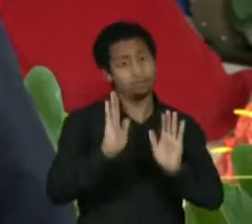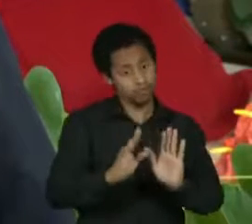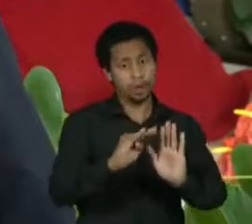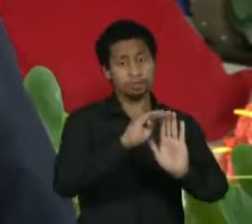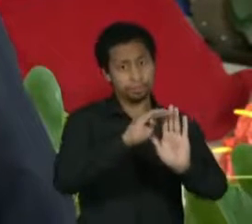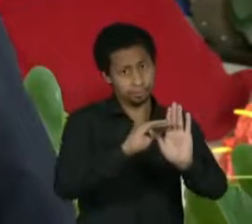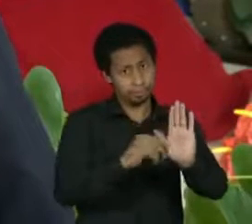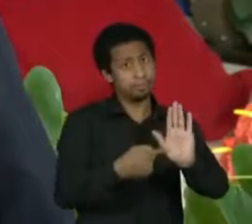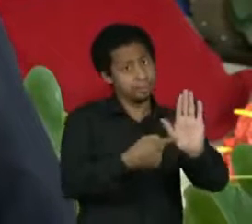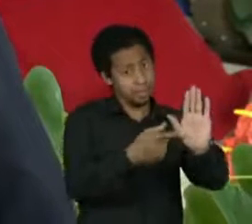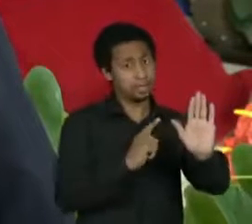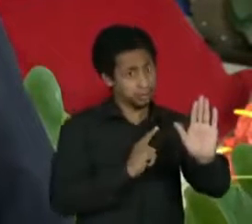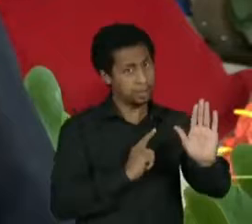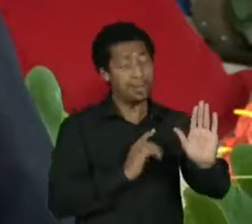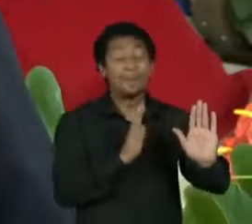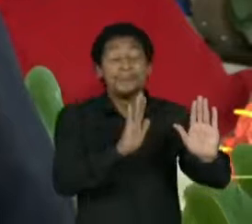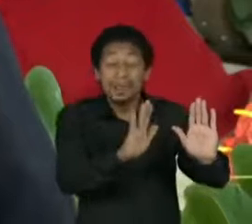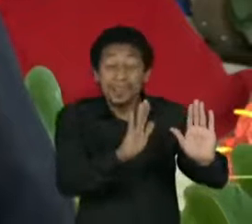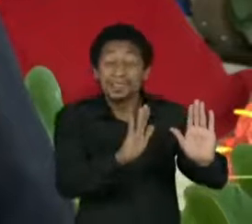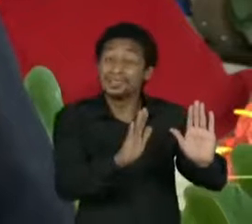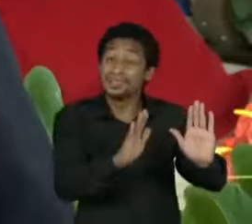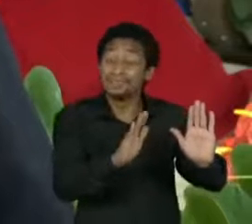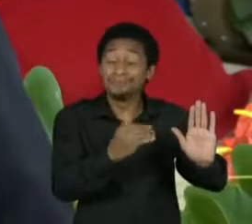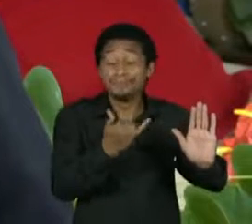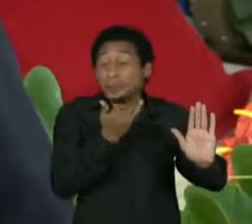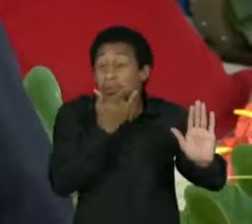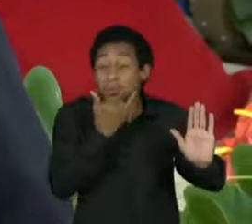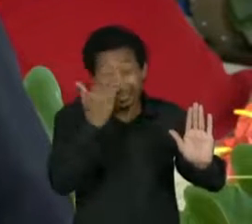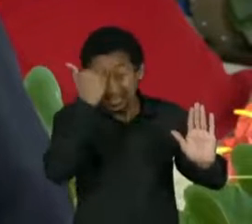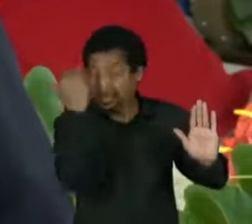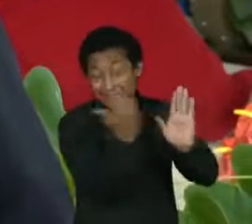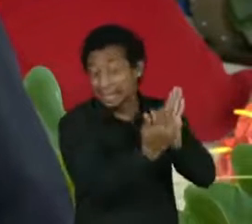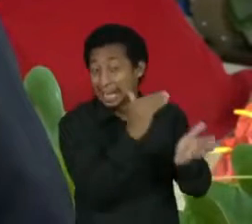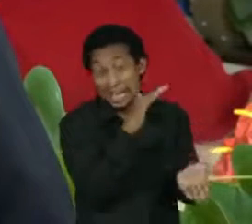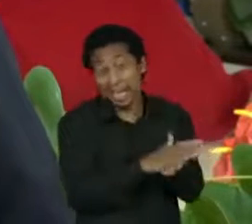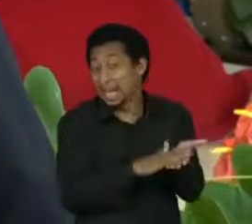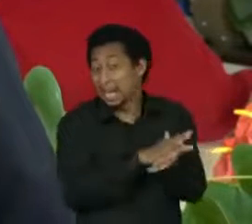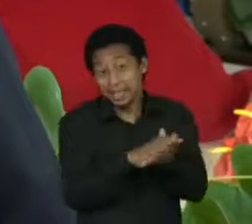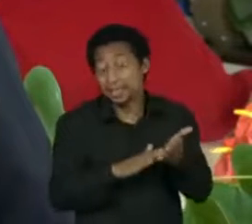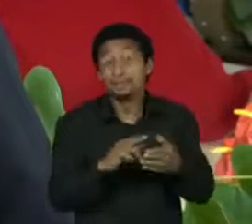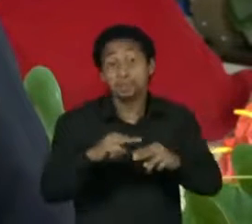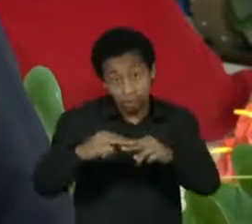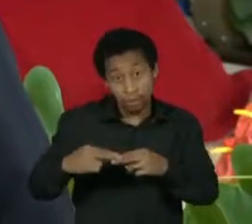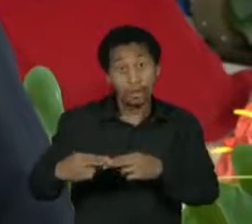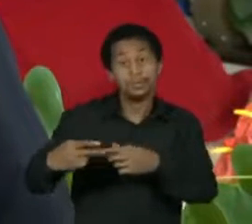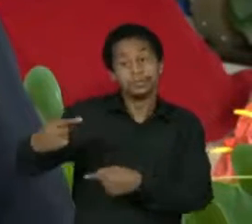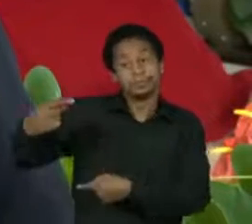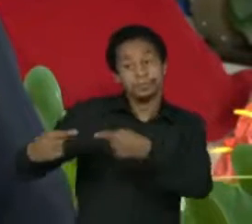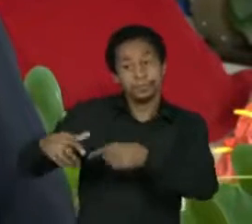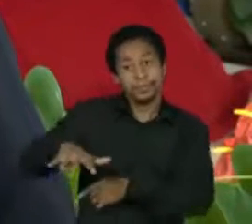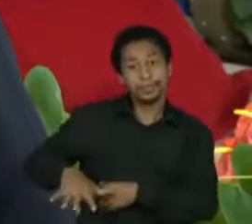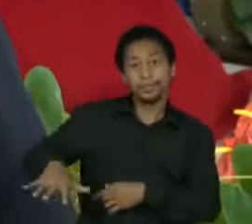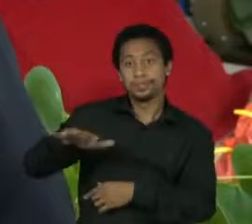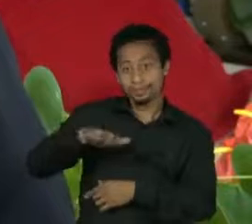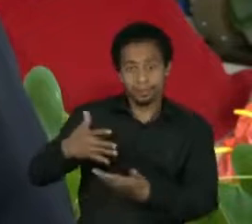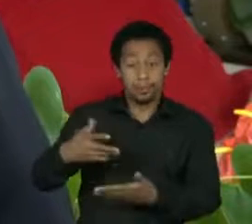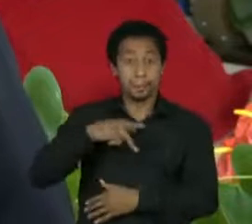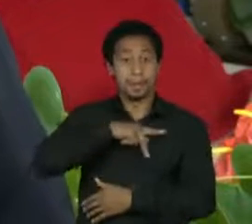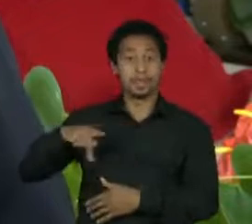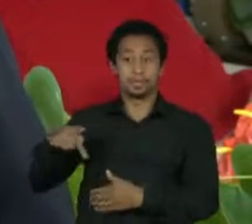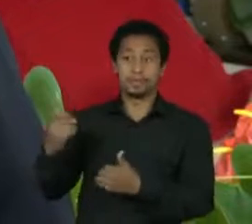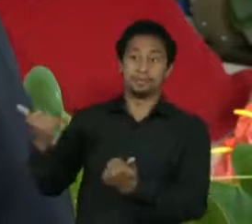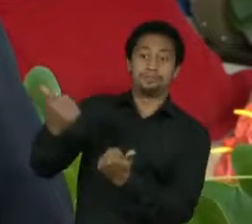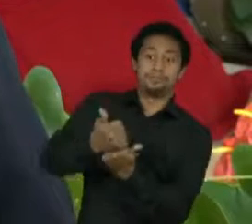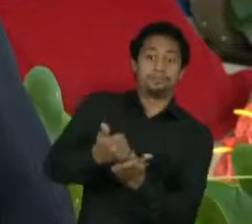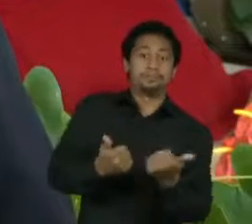regra foi violada direta ou indiretamente pelos vários governos que sucederam. Uns mais,